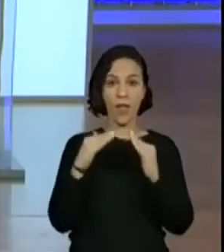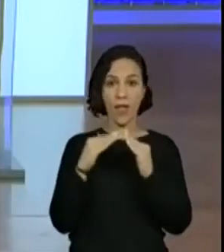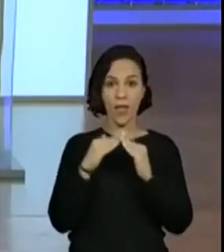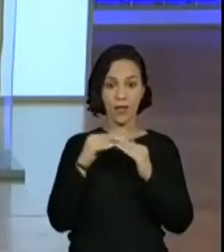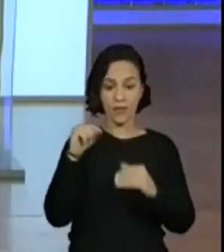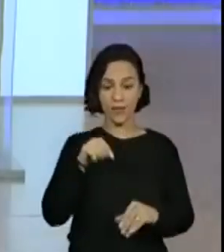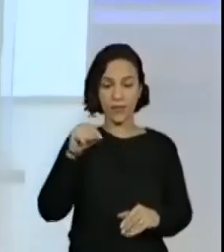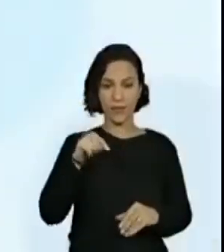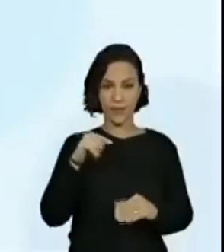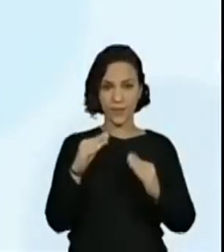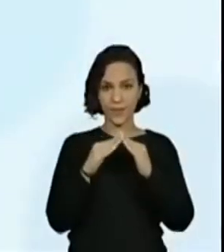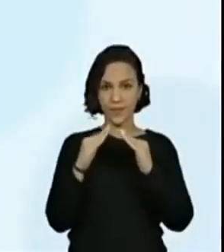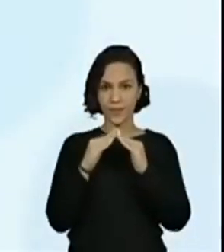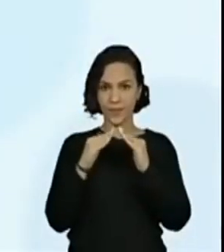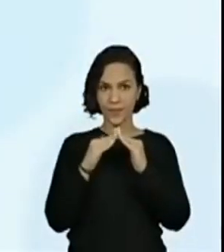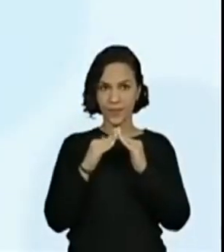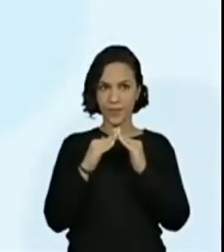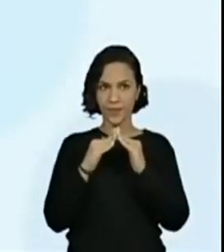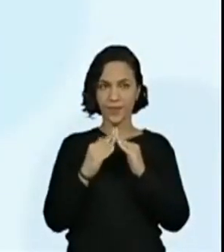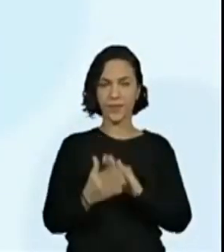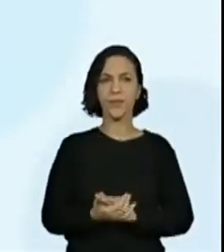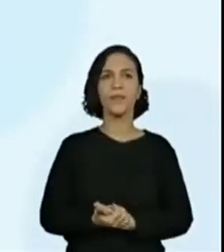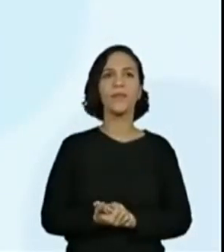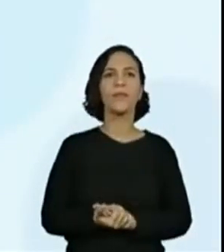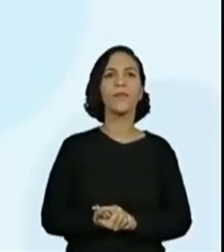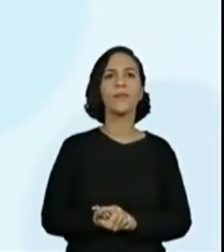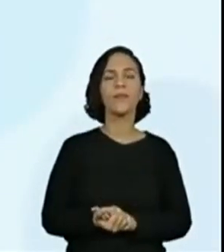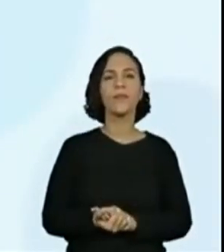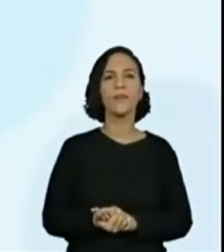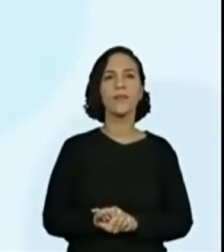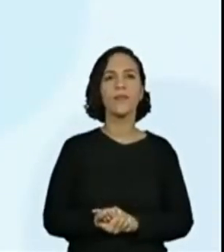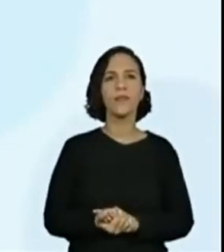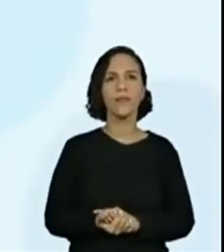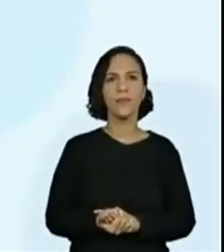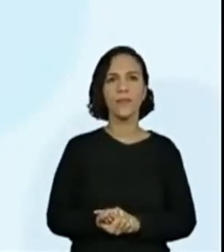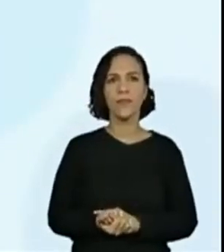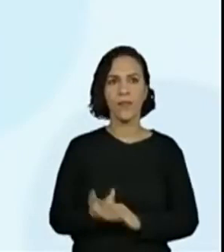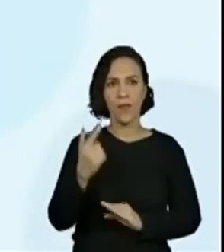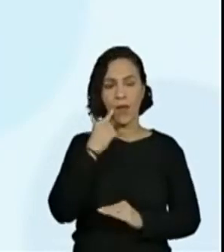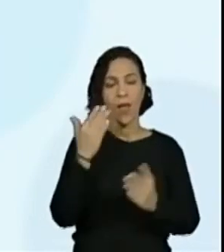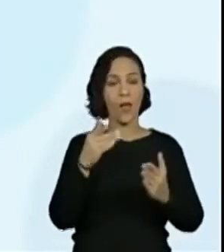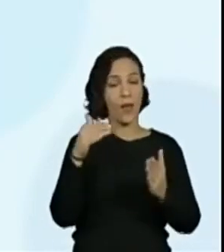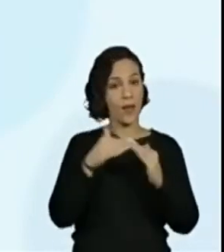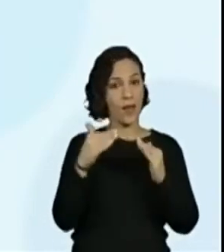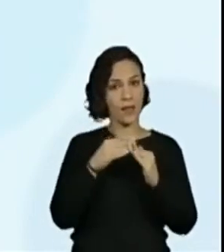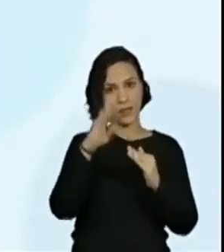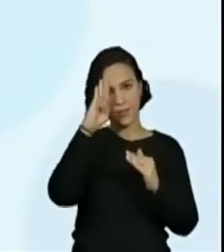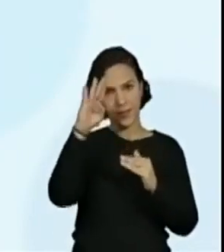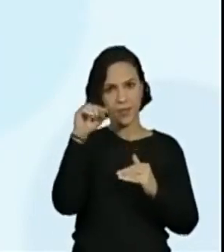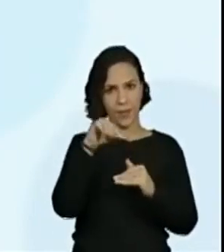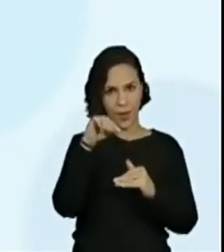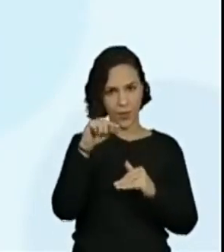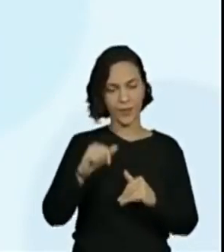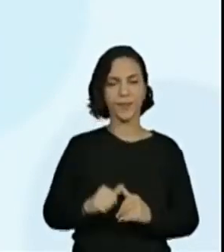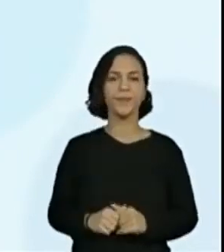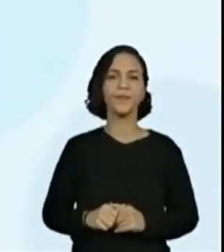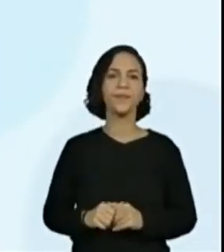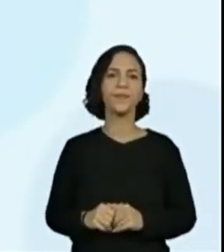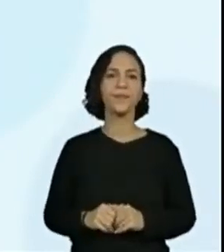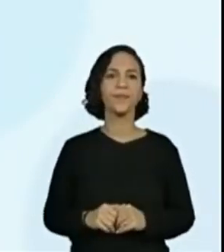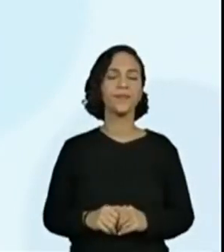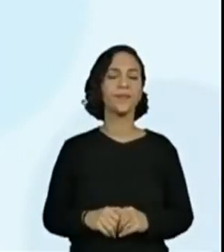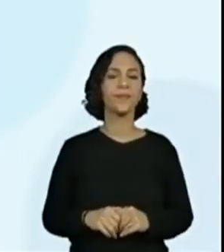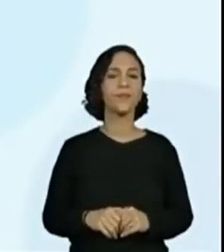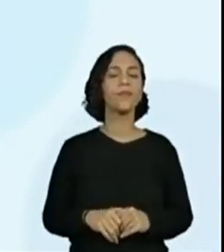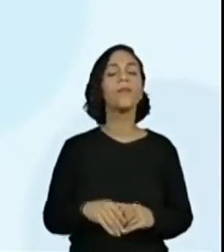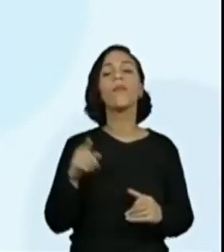do Adriano, agora olhando aqui na casa. Agora o referencial é a casa. Agora o referencial é a casa.